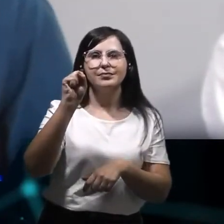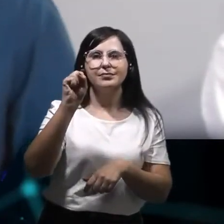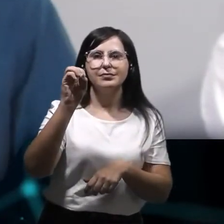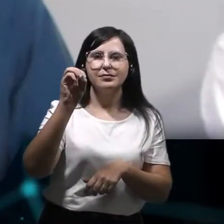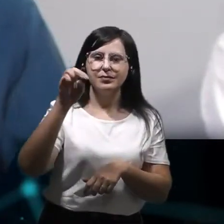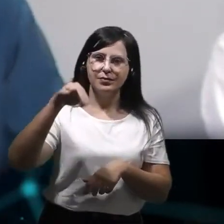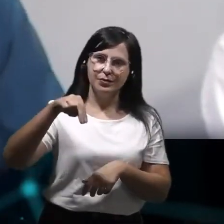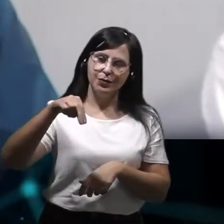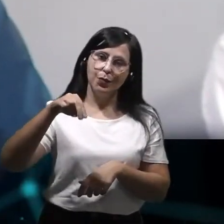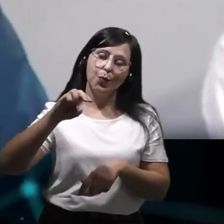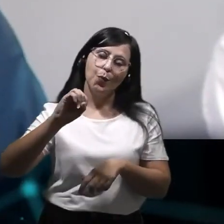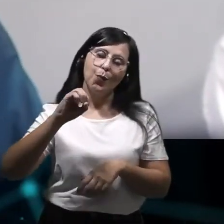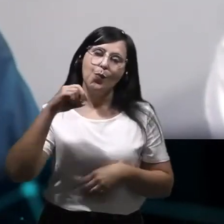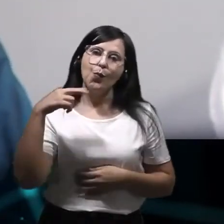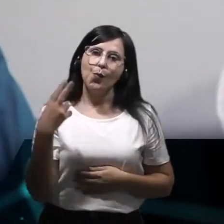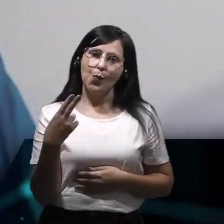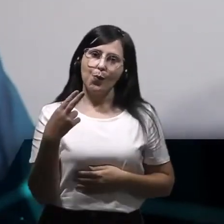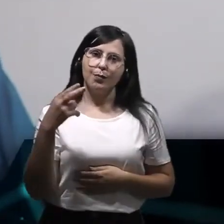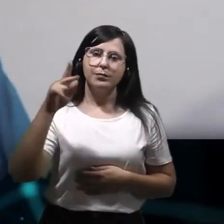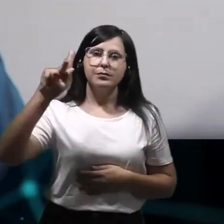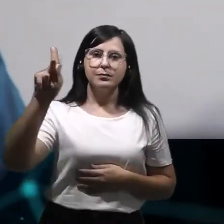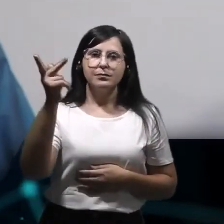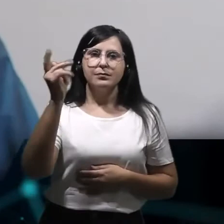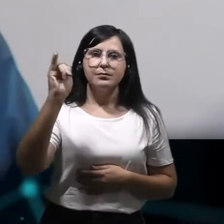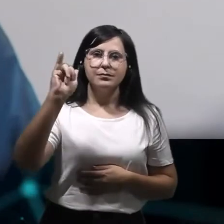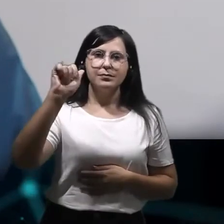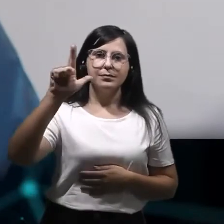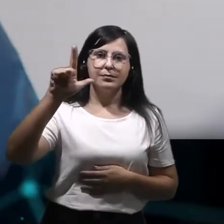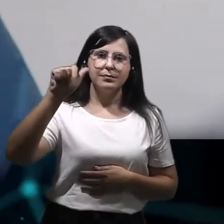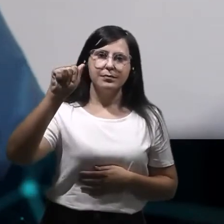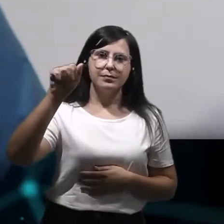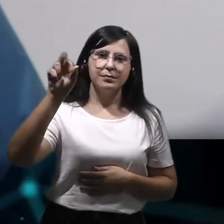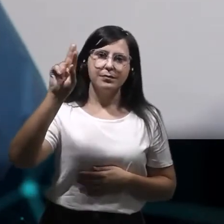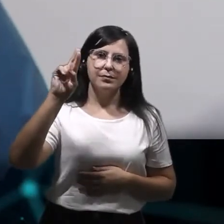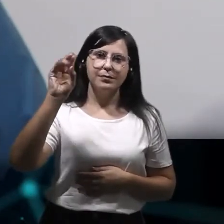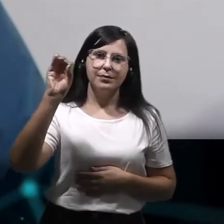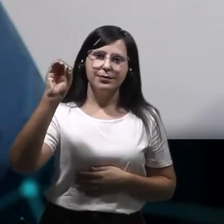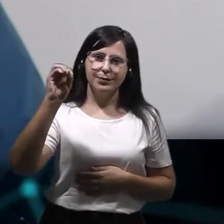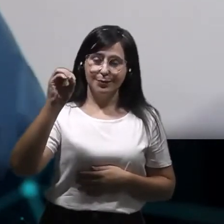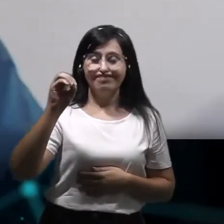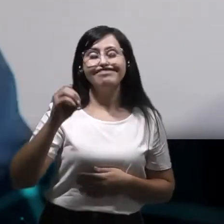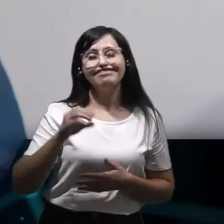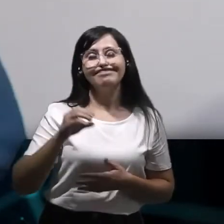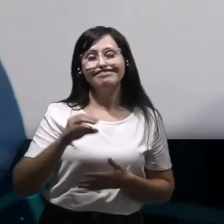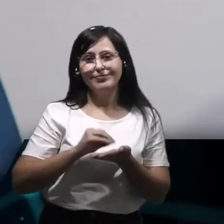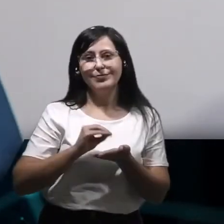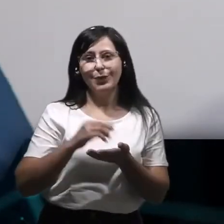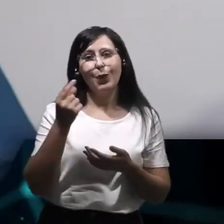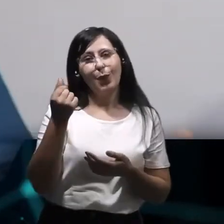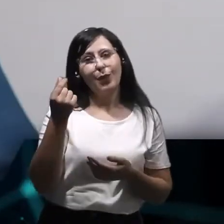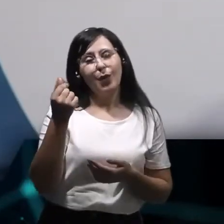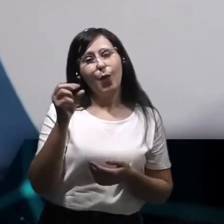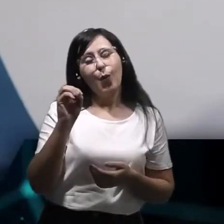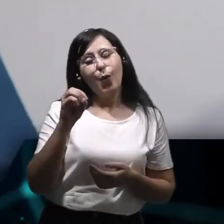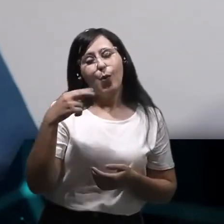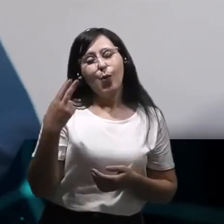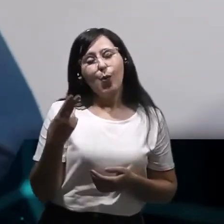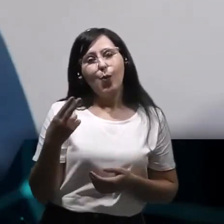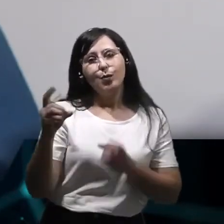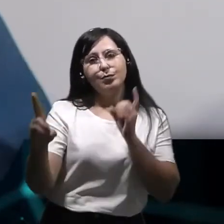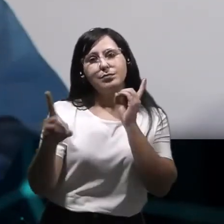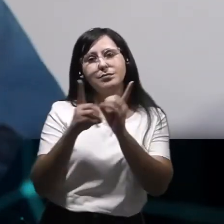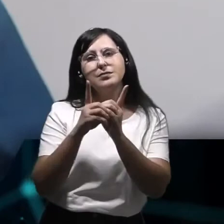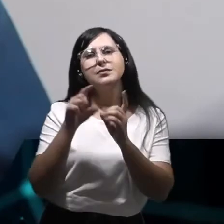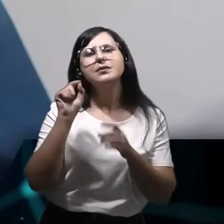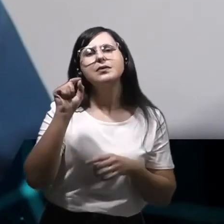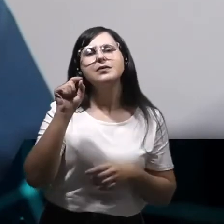à frente de Hilário falar se esse dinheiro realmente ele encontrou ou se estava faltando esse dinheiro, porque se ele encontrou, beleza, a gente tem